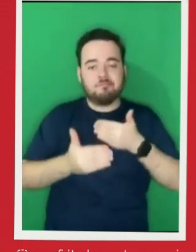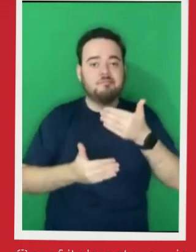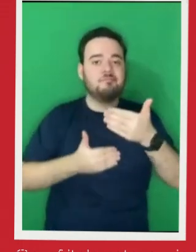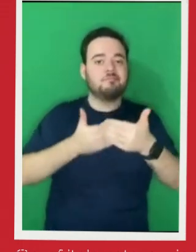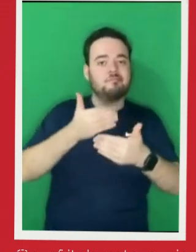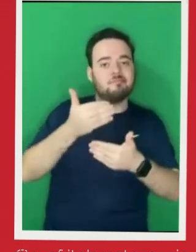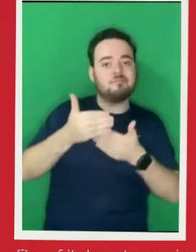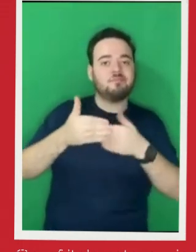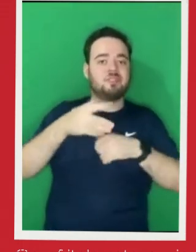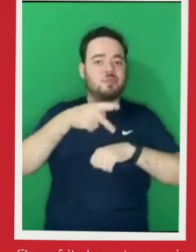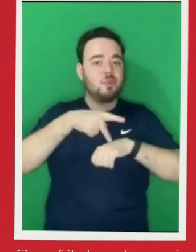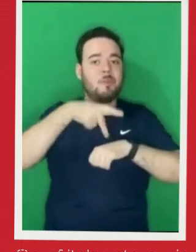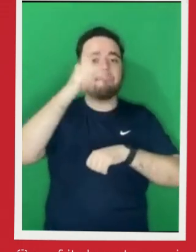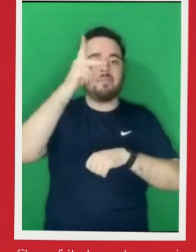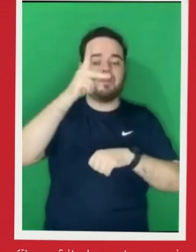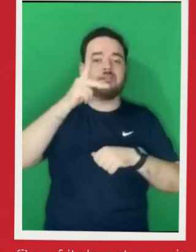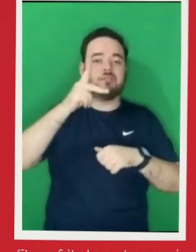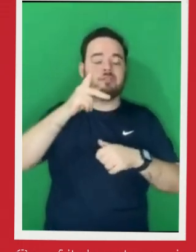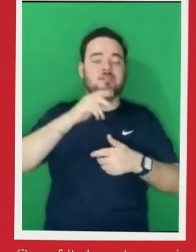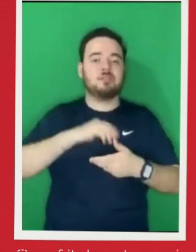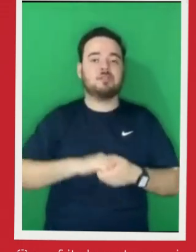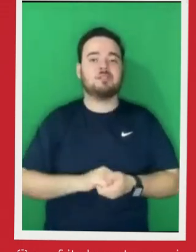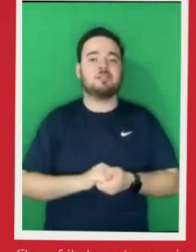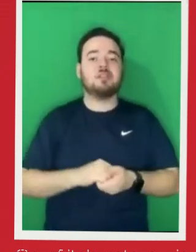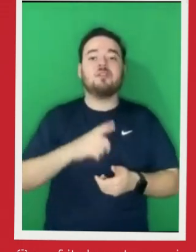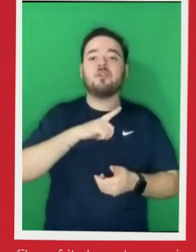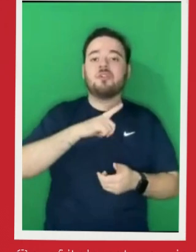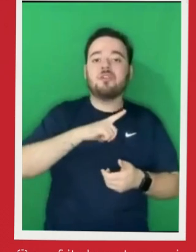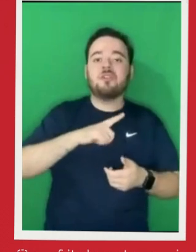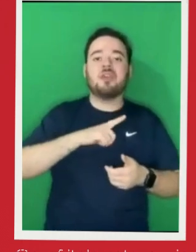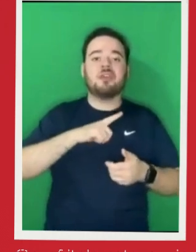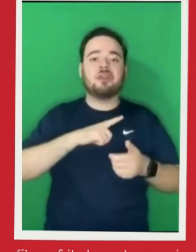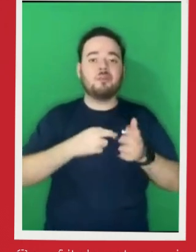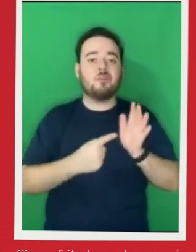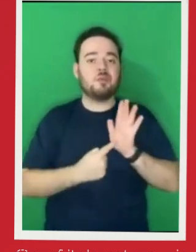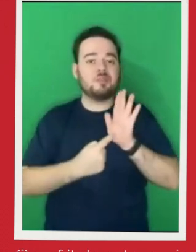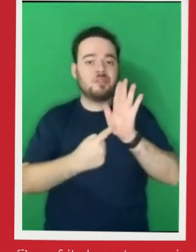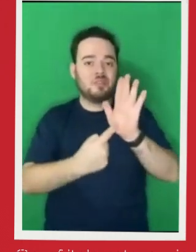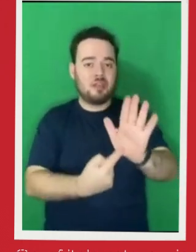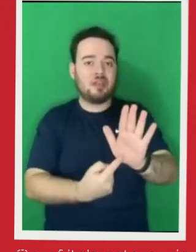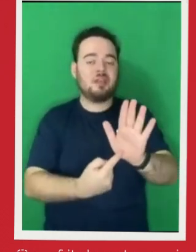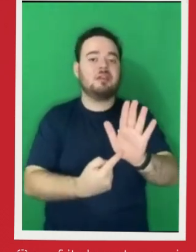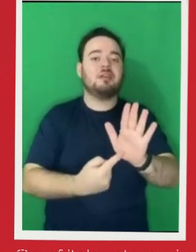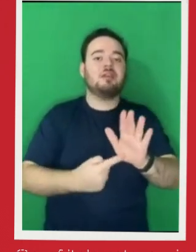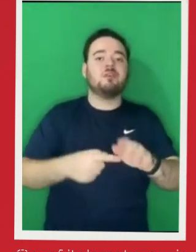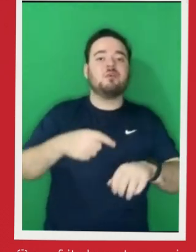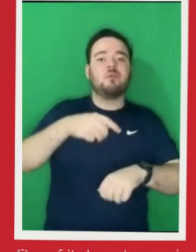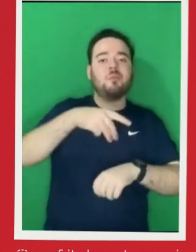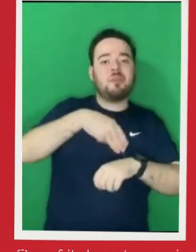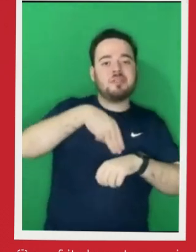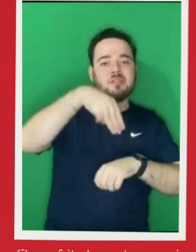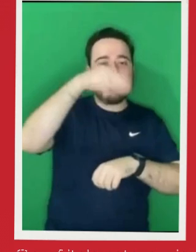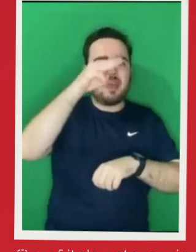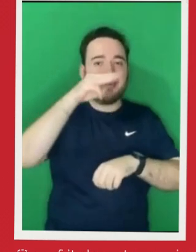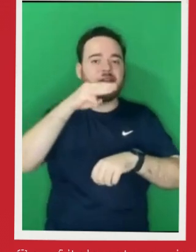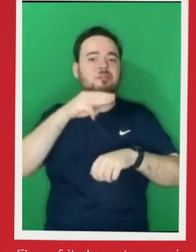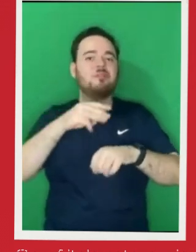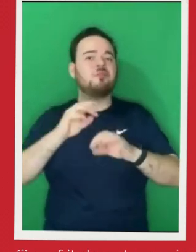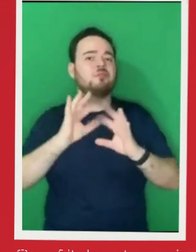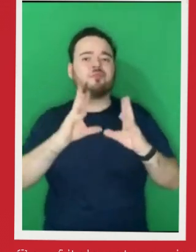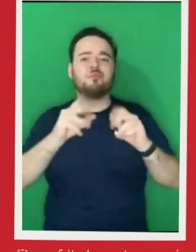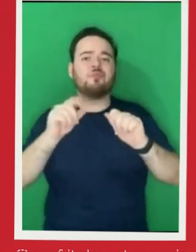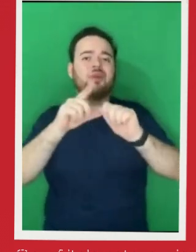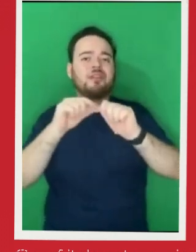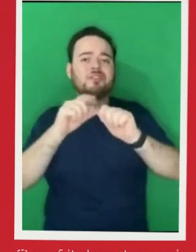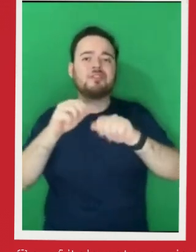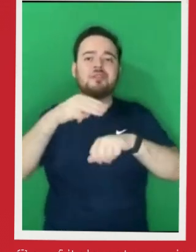dos tempos da sua pós-graduação. É abrir o regimento e dizer quando eu tenho que defender o projeto de mestrado, quando eu tenho que defender a